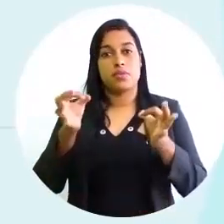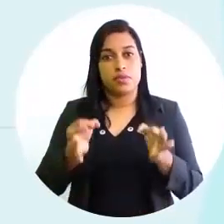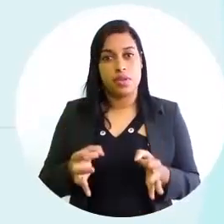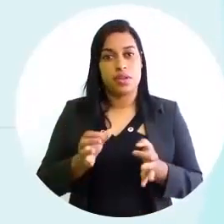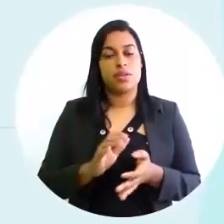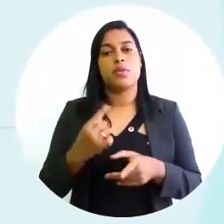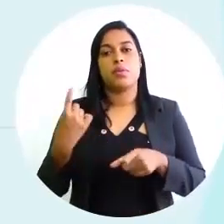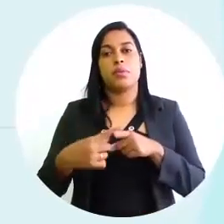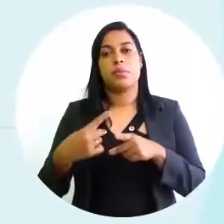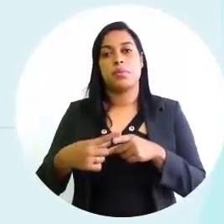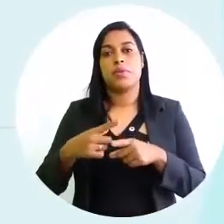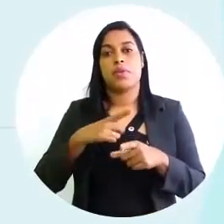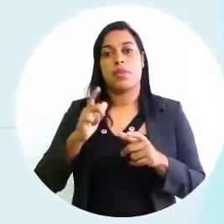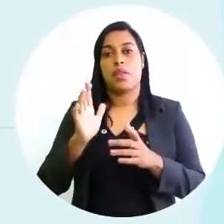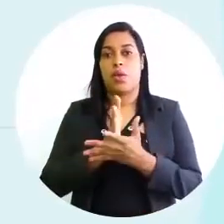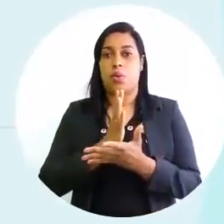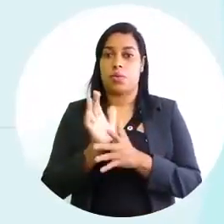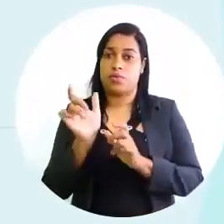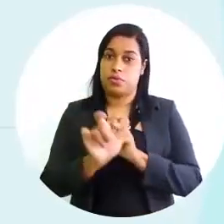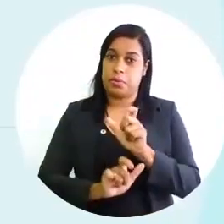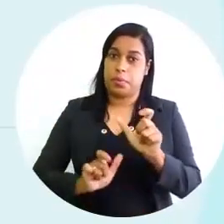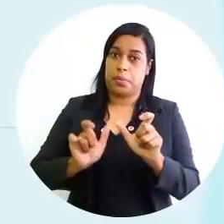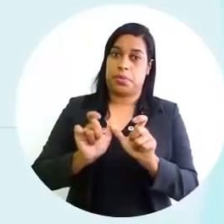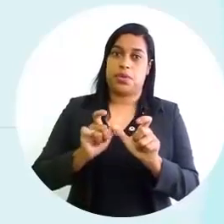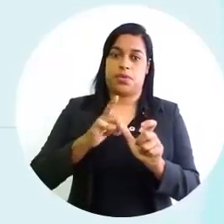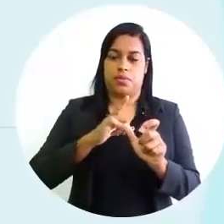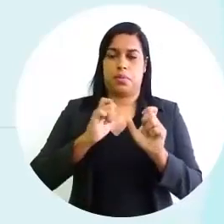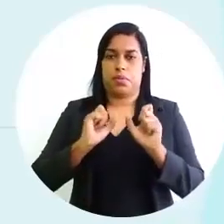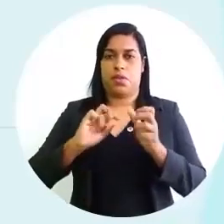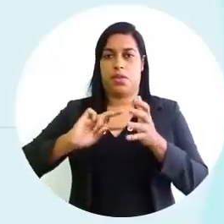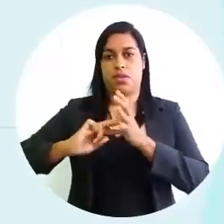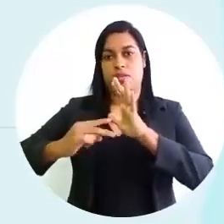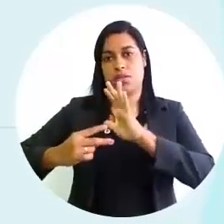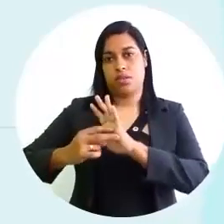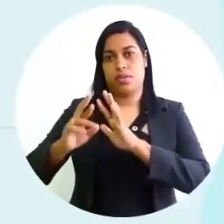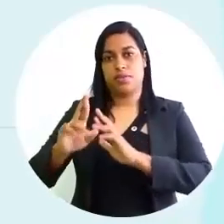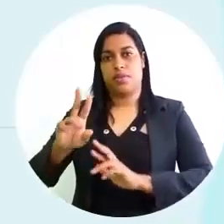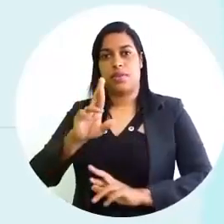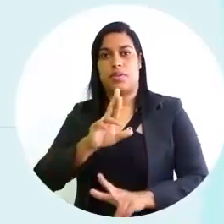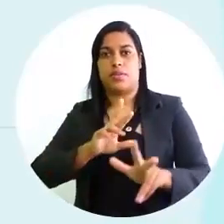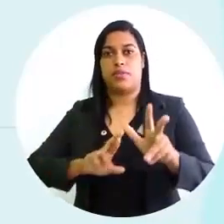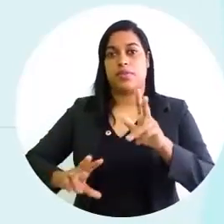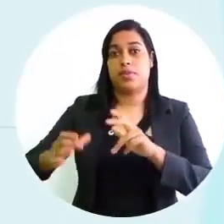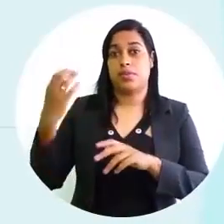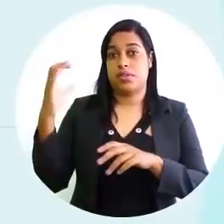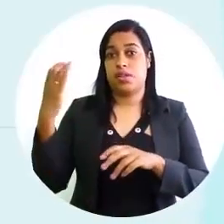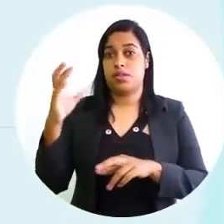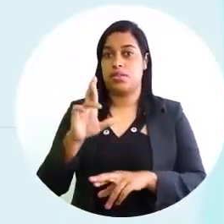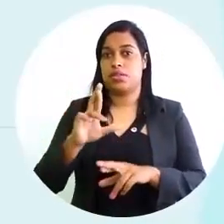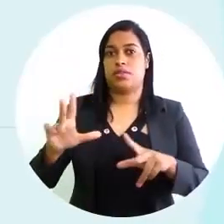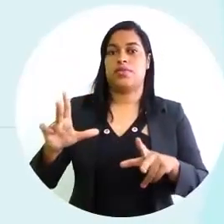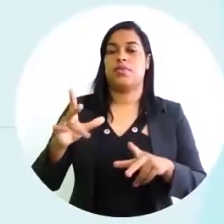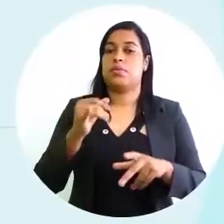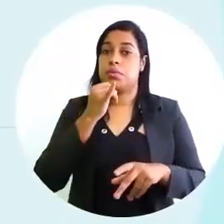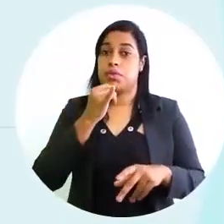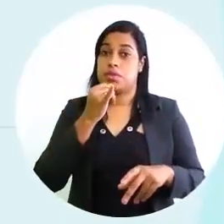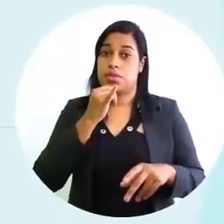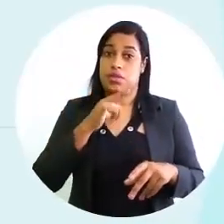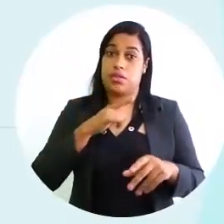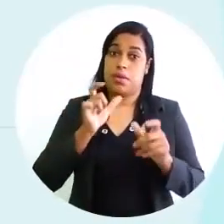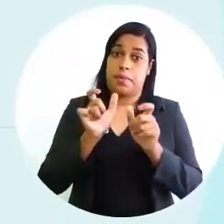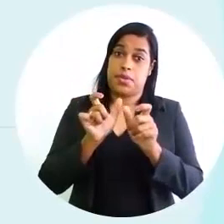adequados. Isso porque existem palavras que podem ter sentidos diferentes para ciências diferentes. Por exemplo, a gente tem a